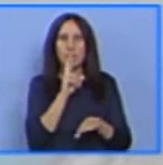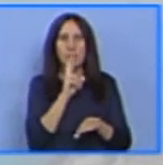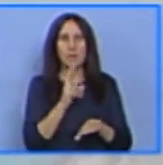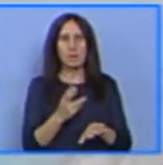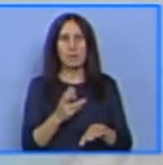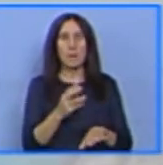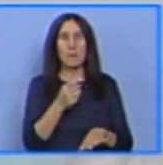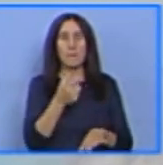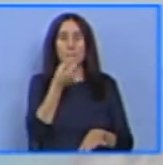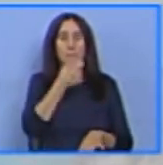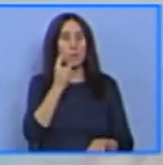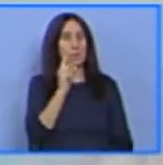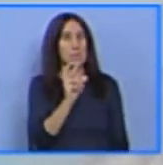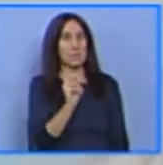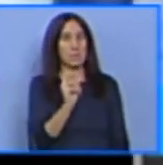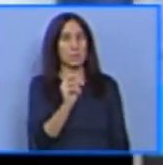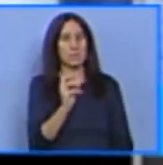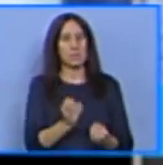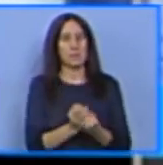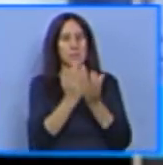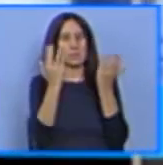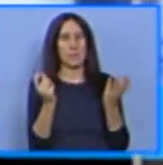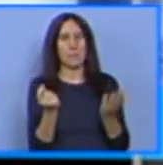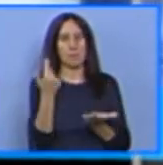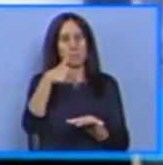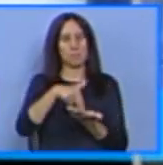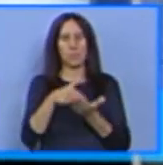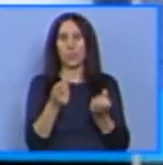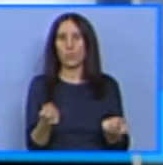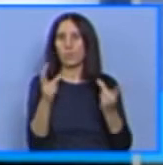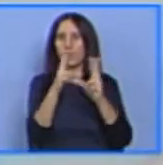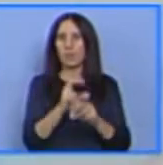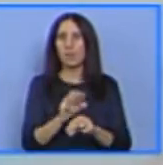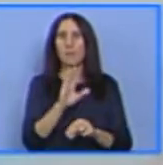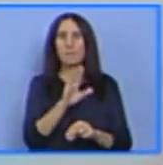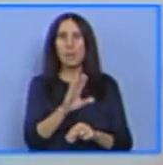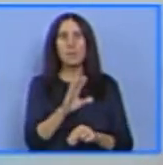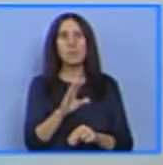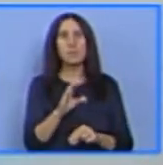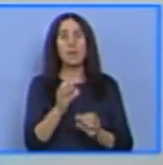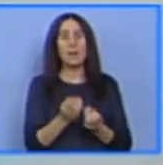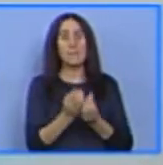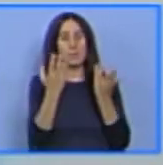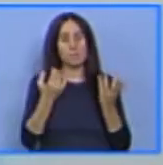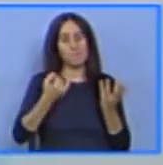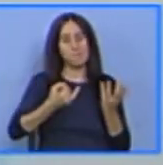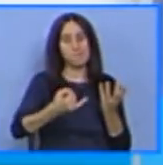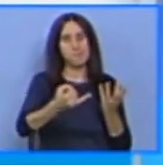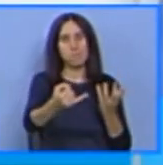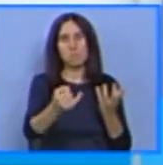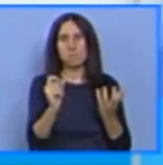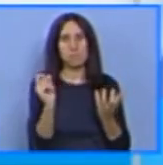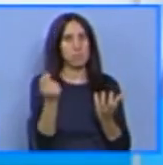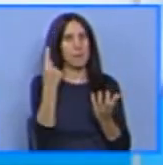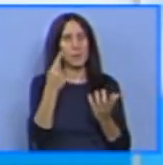no dia 13 de maio, a primeira aparição era uma novidade, mas nas aparições seguintes, rapidamente